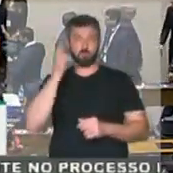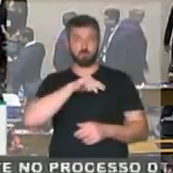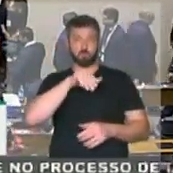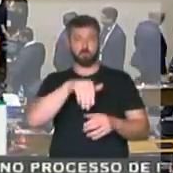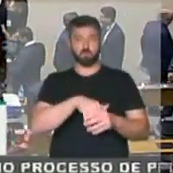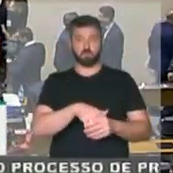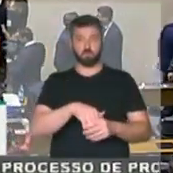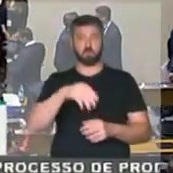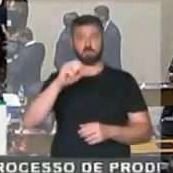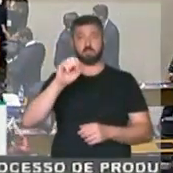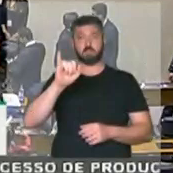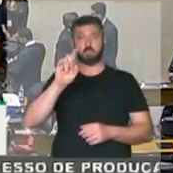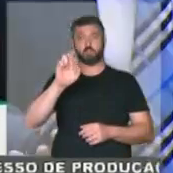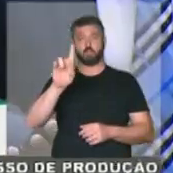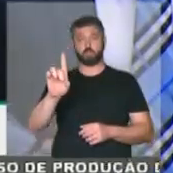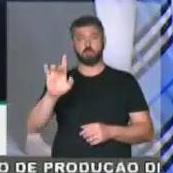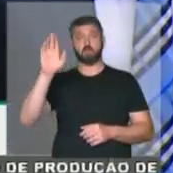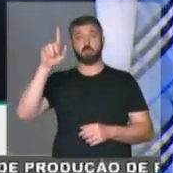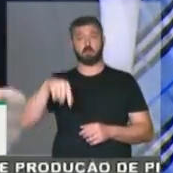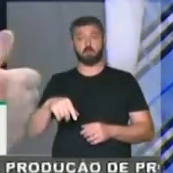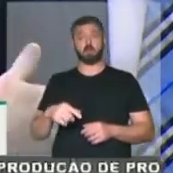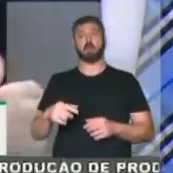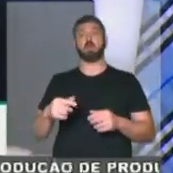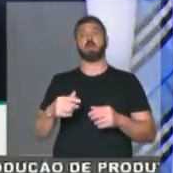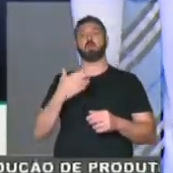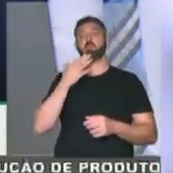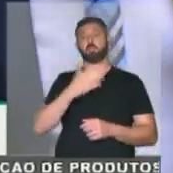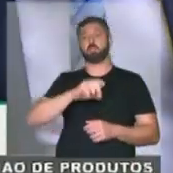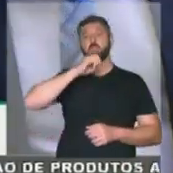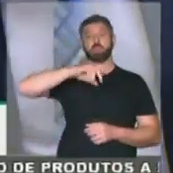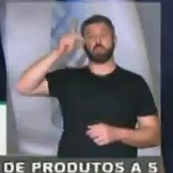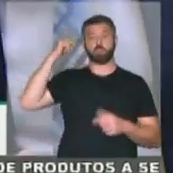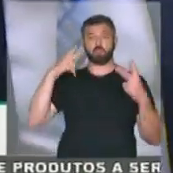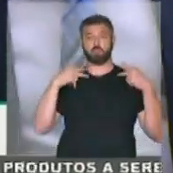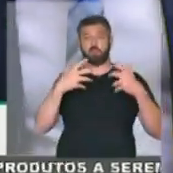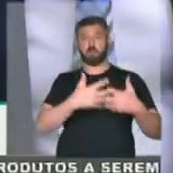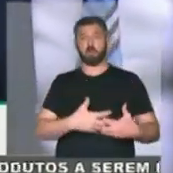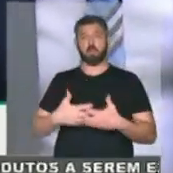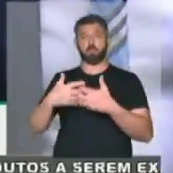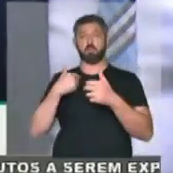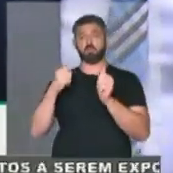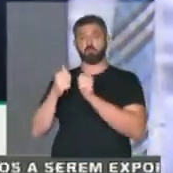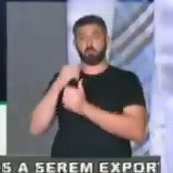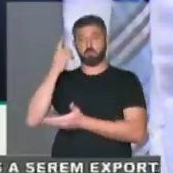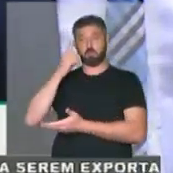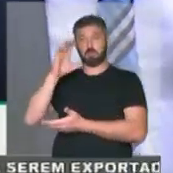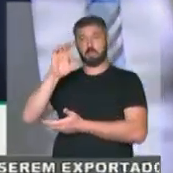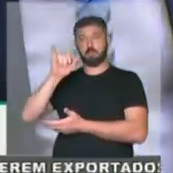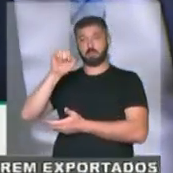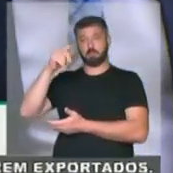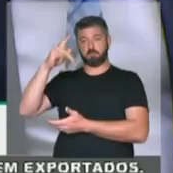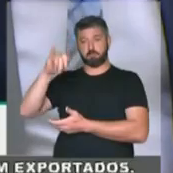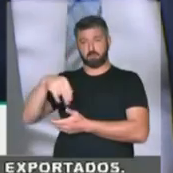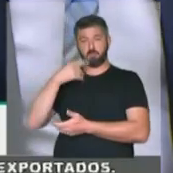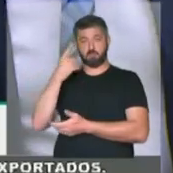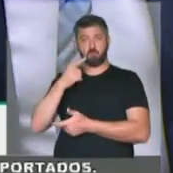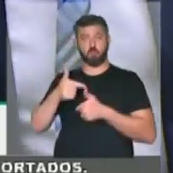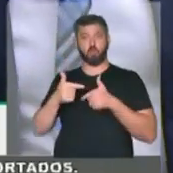votou o CIOT, que era uma reivindicação antiga dos caminhoneiros, e eu estou aqui ao lado do deputado Eneu Crespim, nosso presidente da Frente